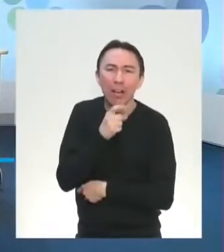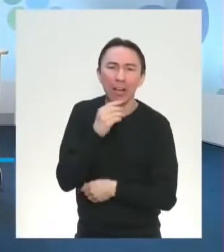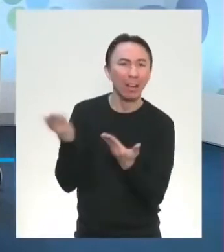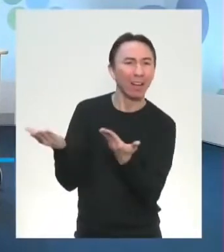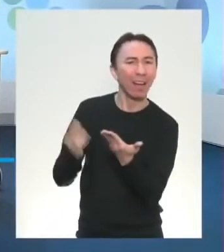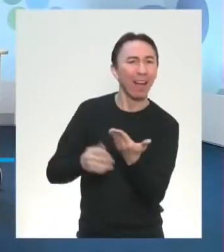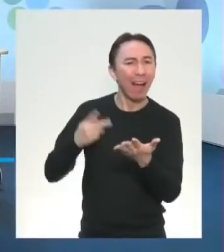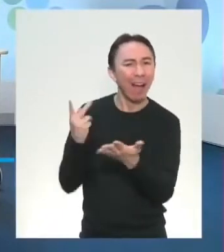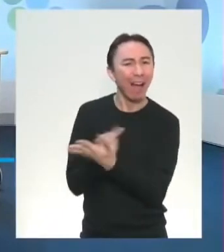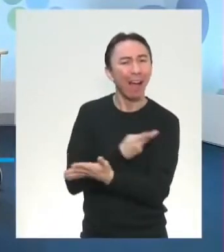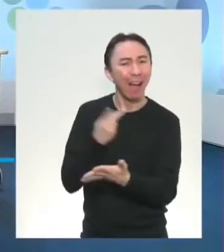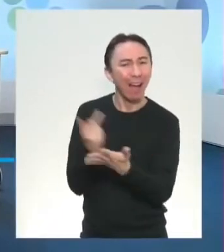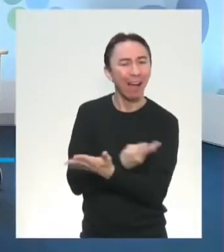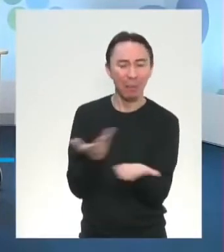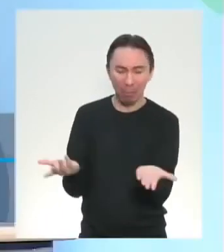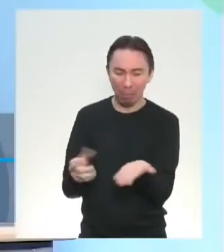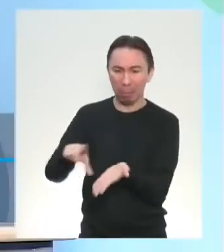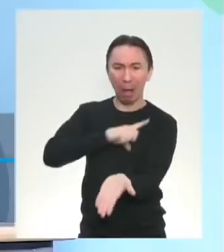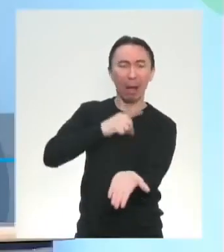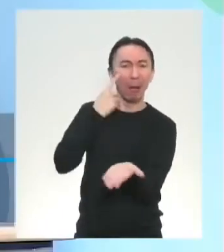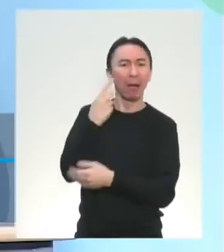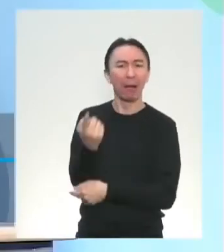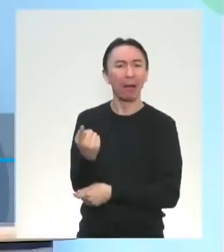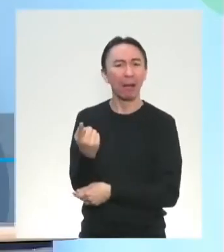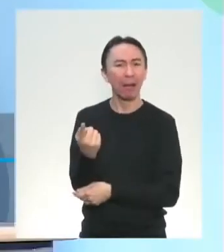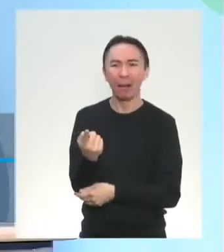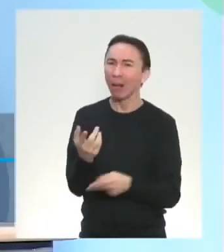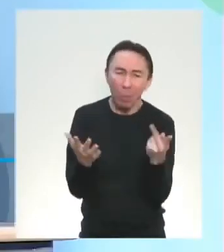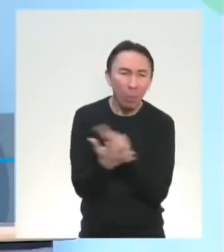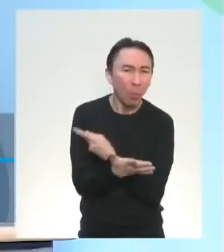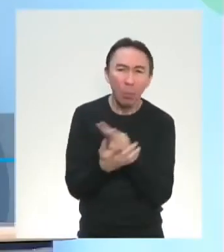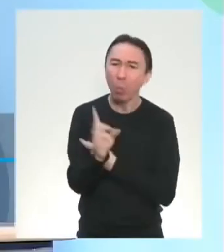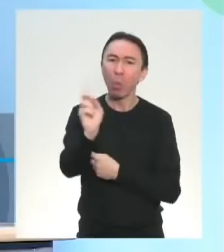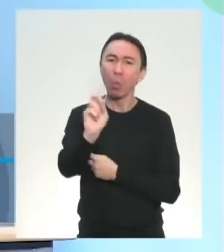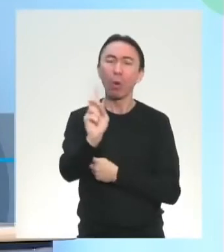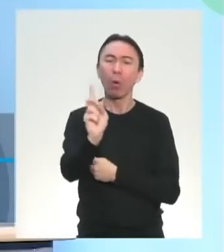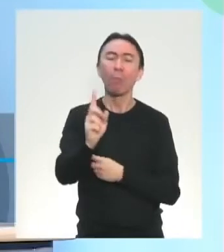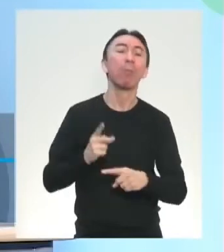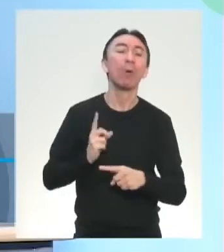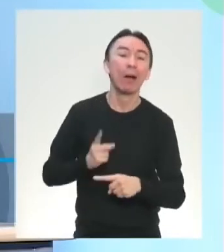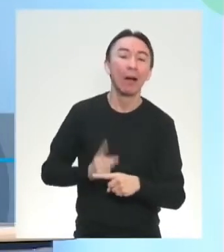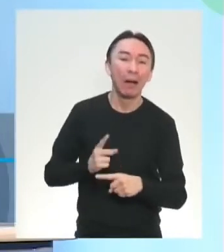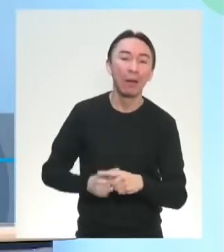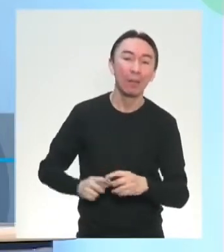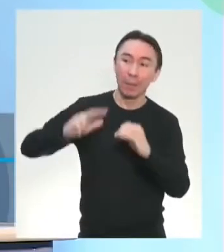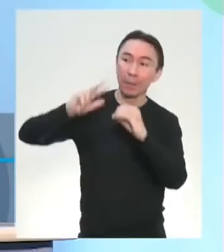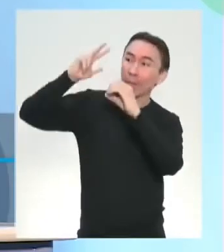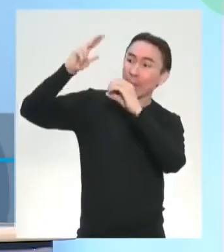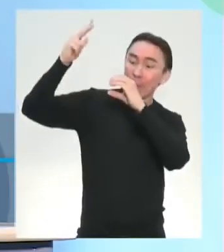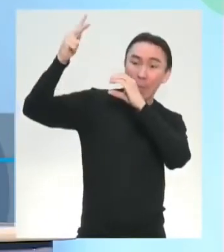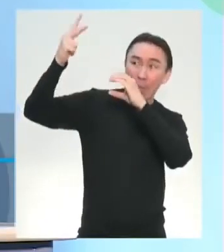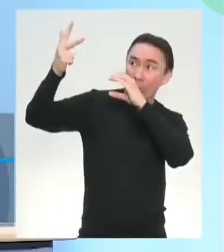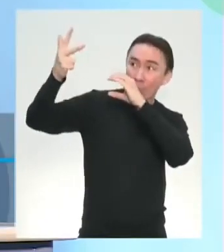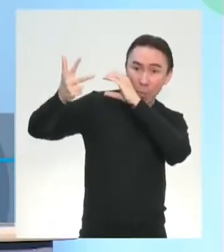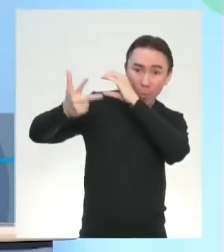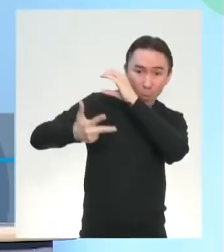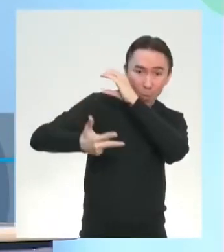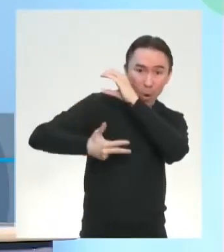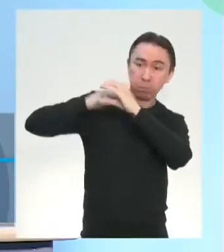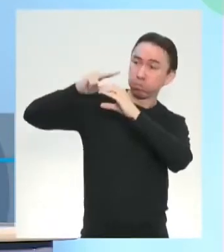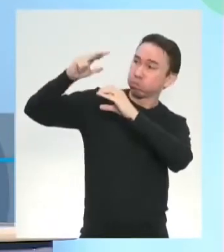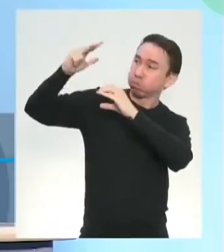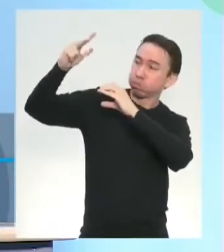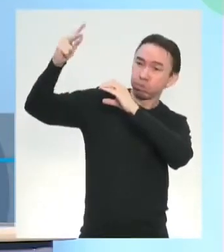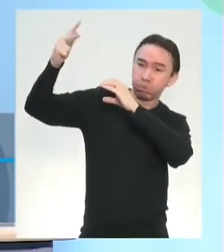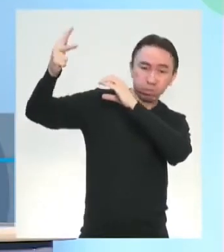tempo. Aí não houve erro, né, professor Antônio? Porque os satélites estão captando toda a movimentação da Terra,